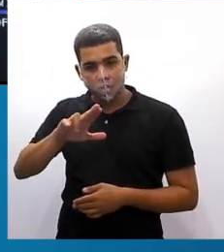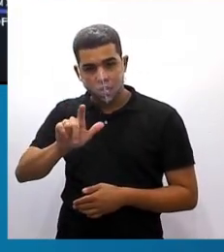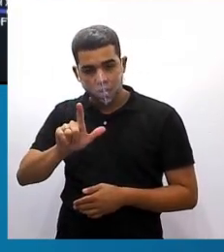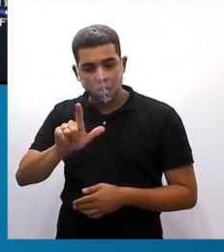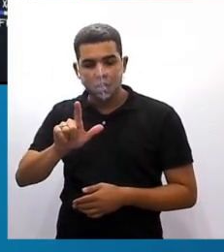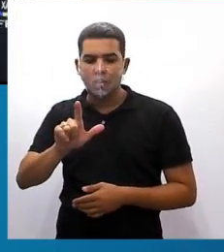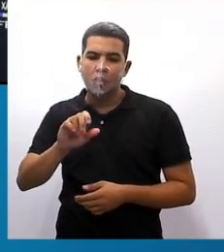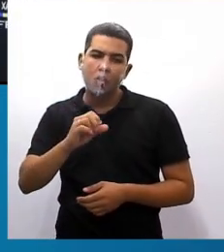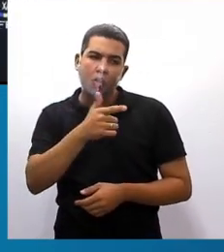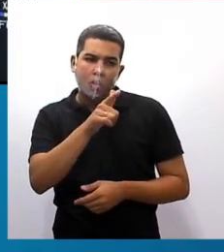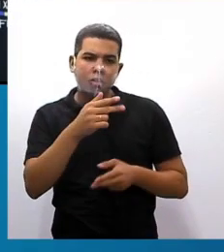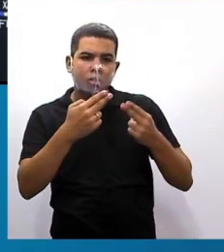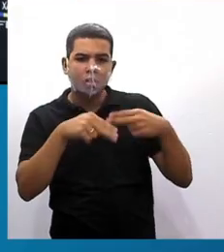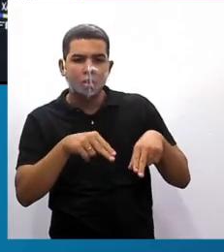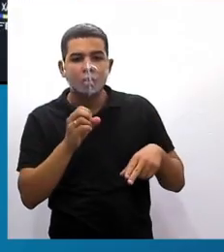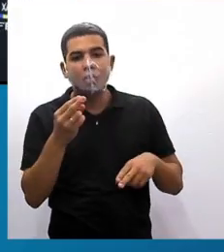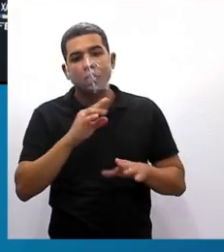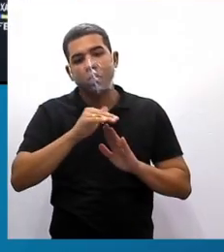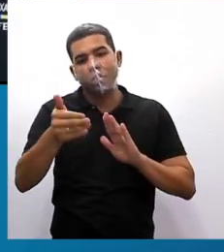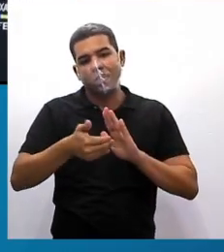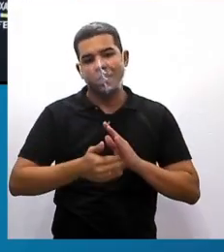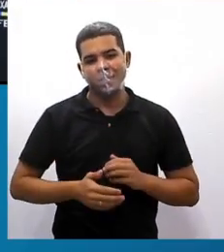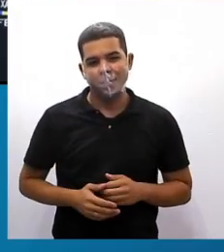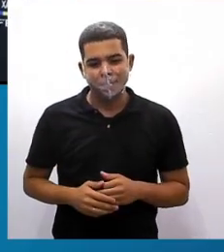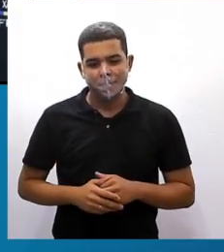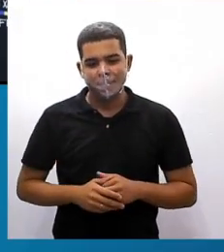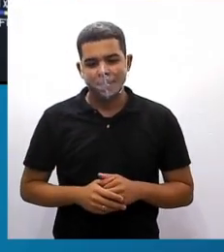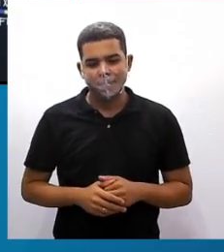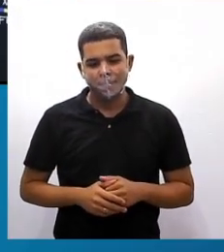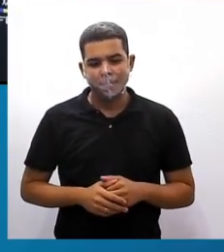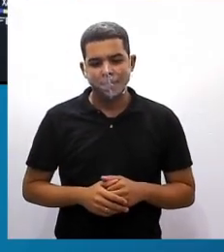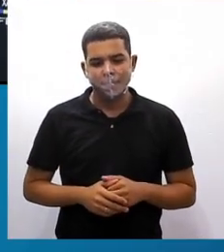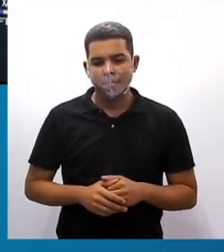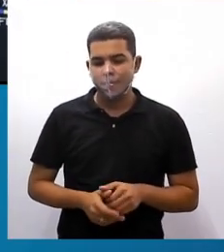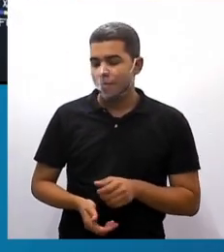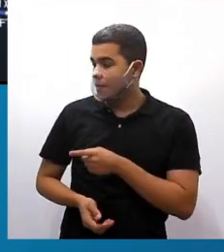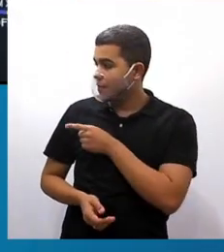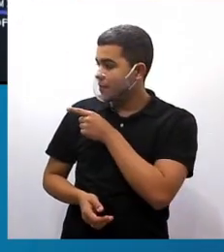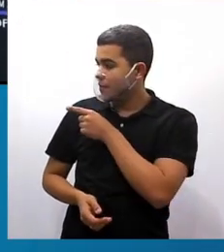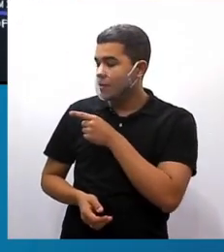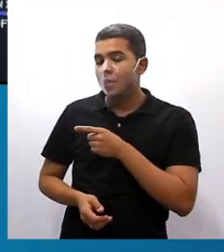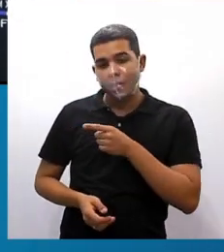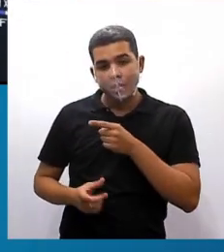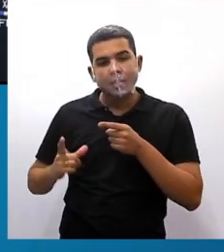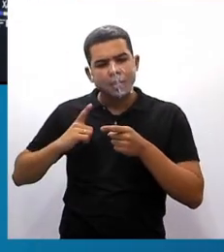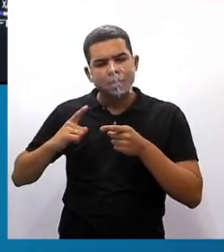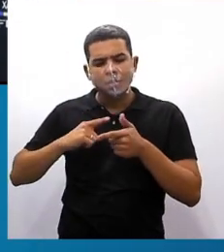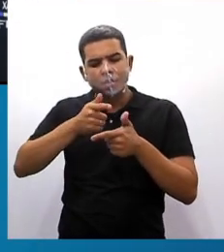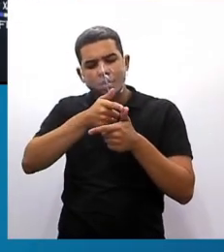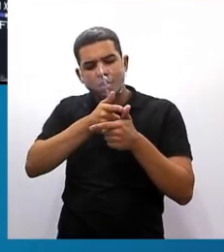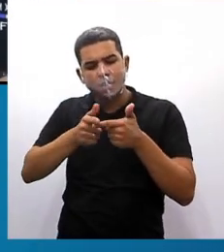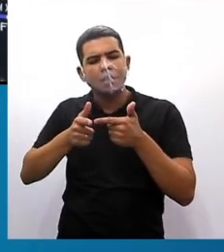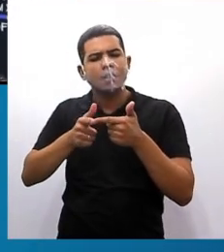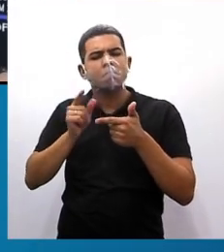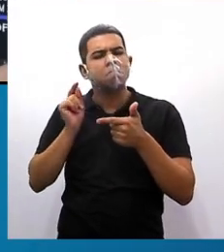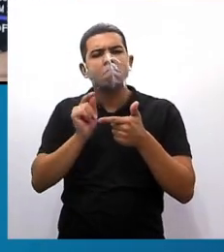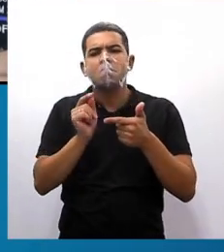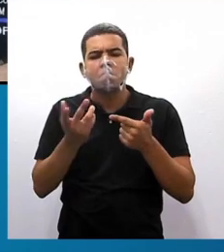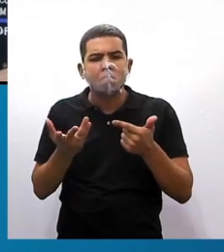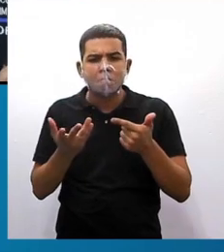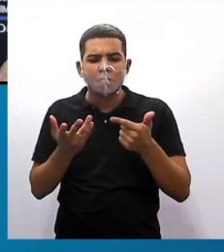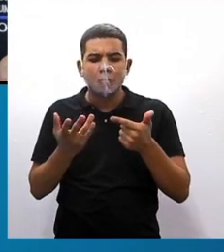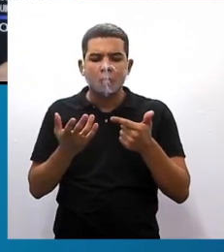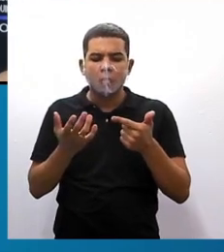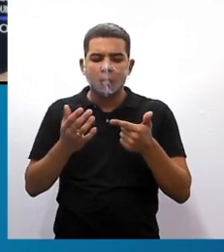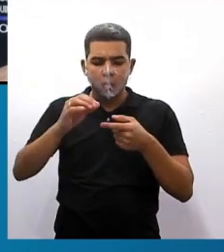naturais, podem ser inteiros. Beleza? Então, ó, isso tudo é dividido. Como assim? Você viu aí que